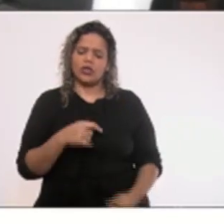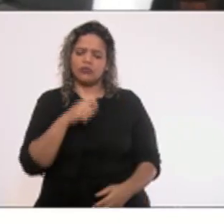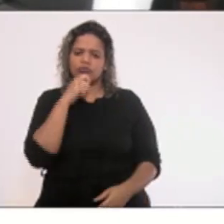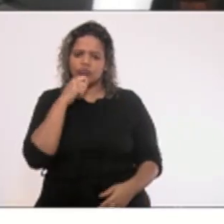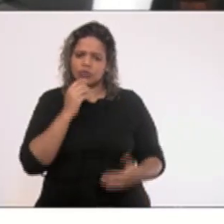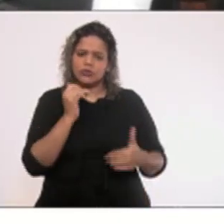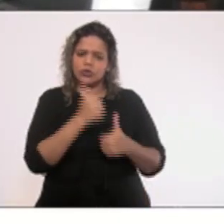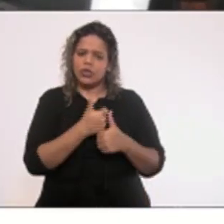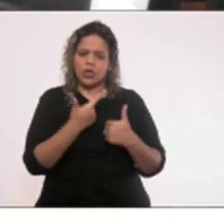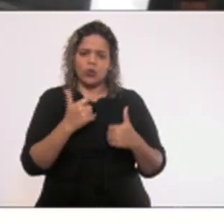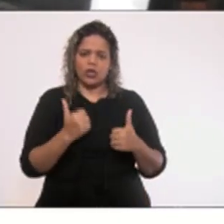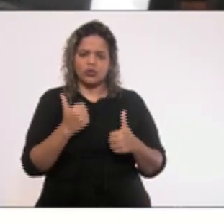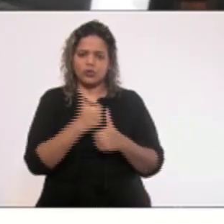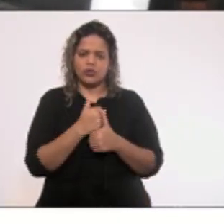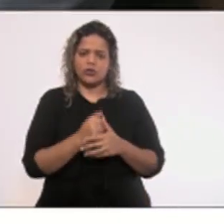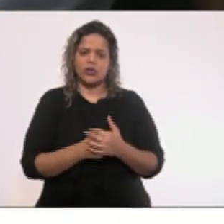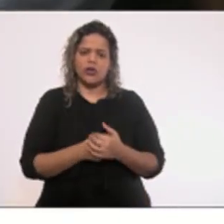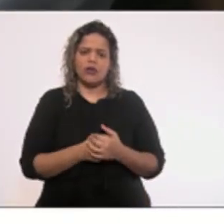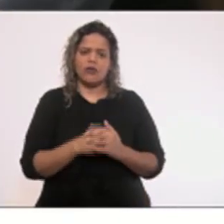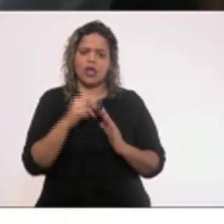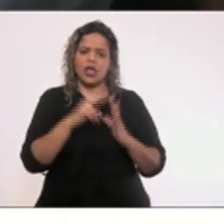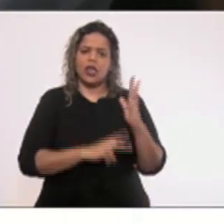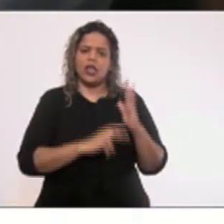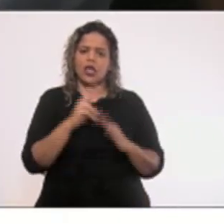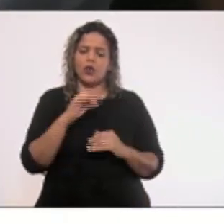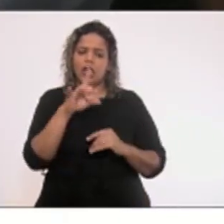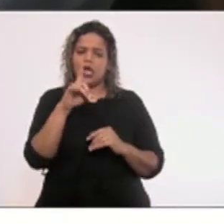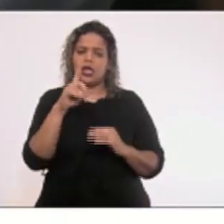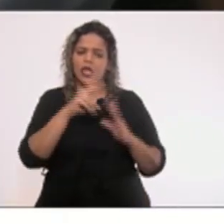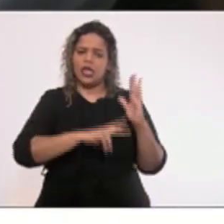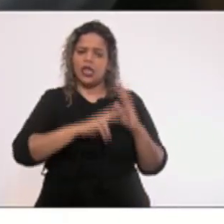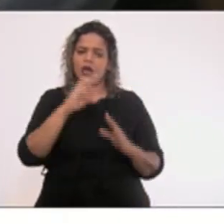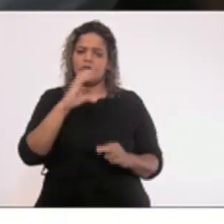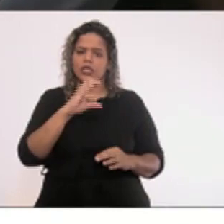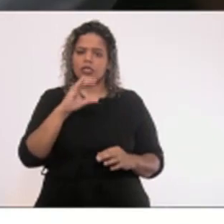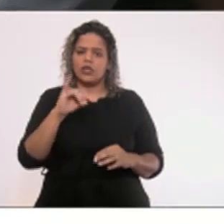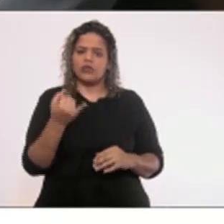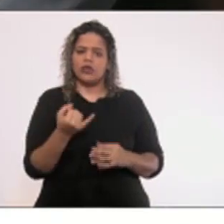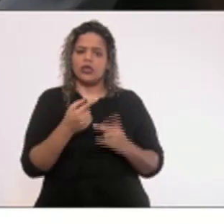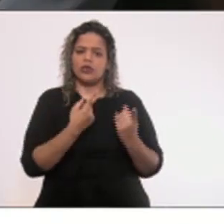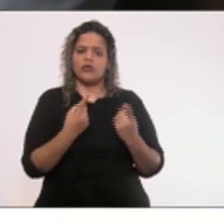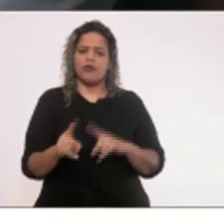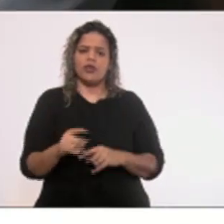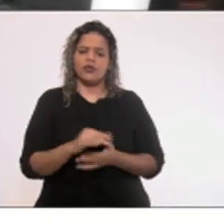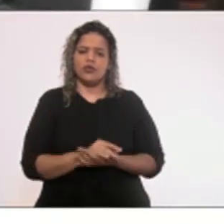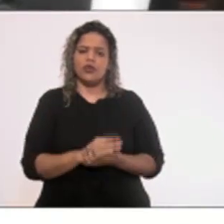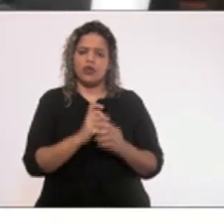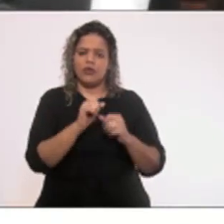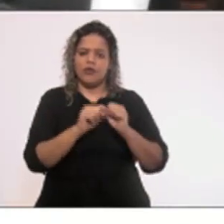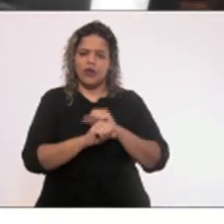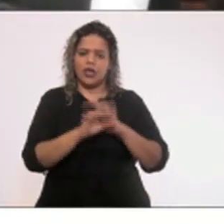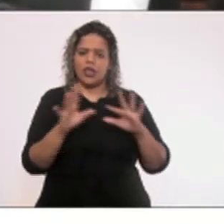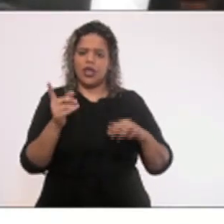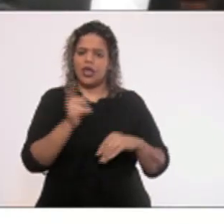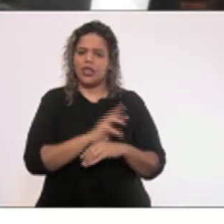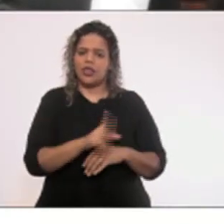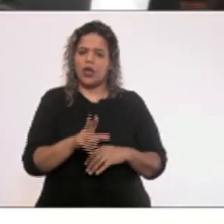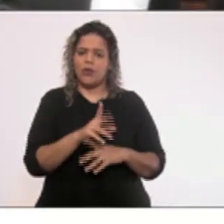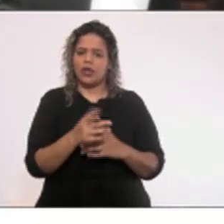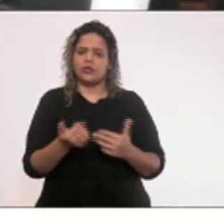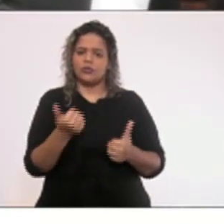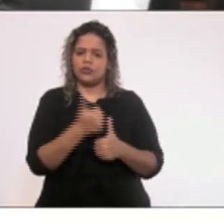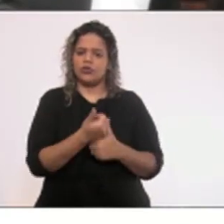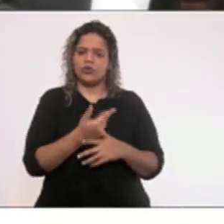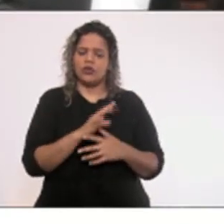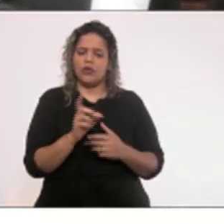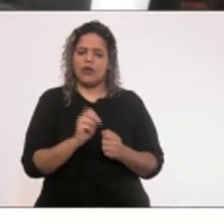substitutivo. Não há substitutivo. Mas foi o que ele O deputado leu o parecer da CCJ divergente. Então, qual que é o parecer? E ele foi claro dizendo que não há substitutivo, então, que